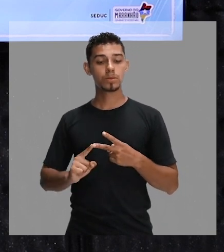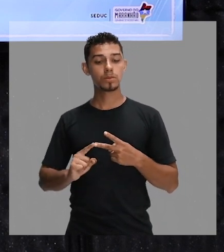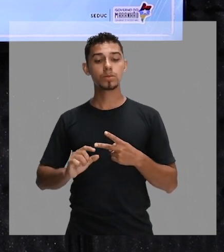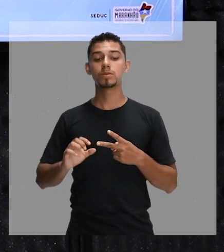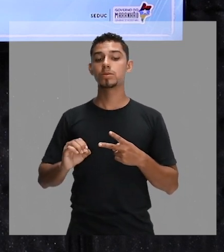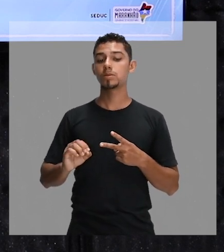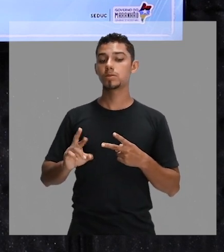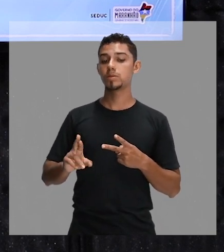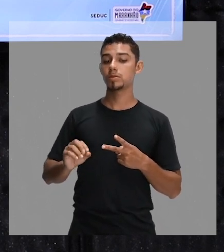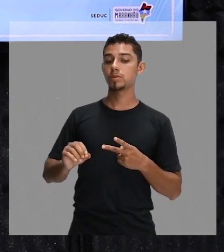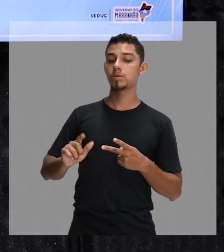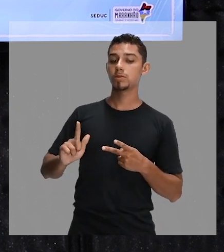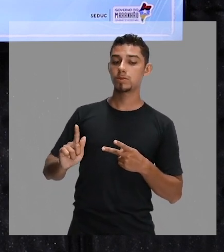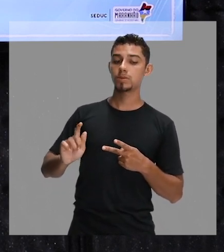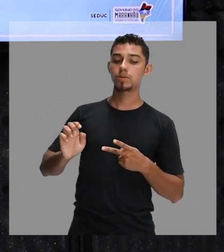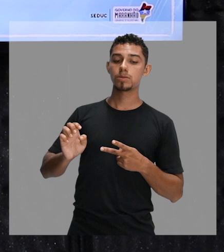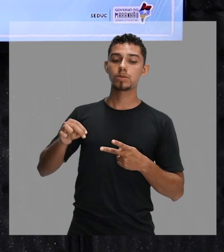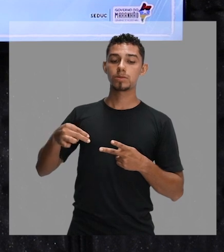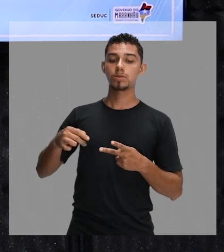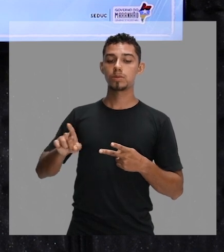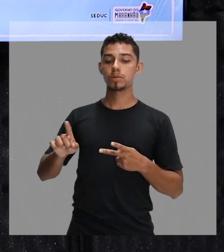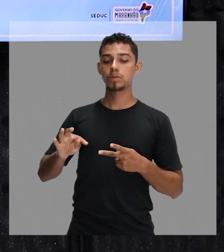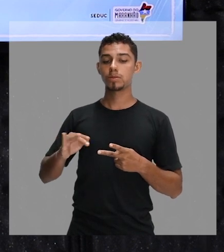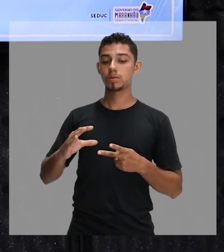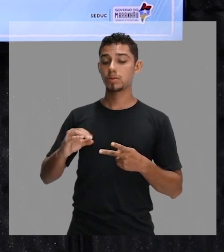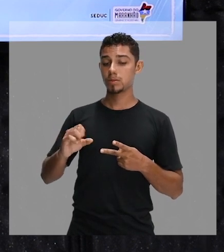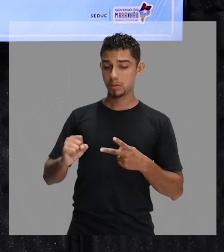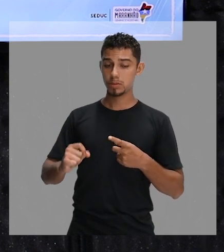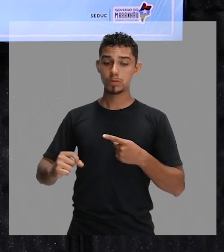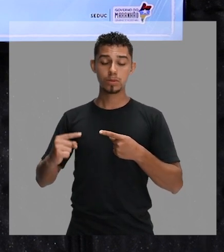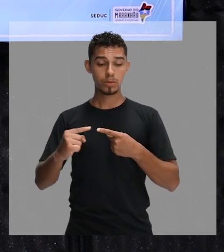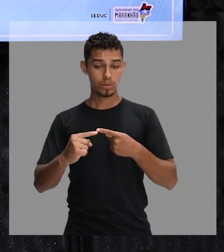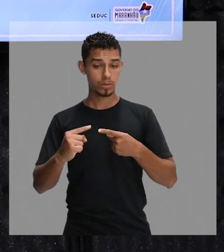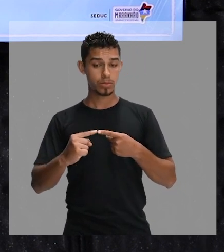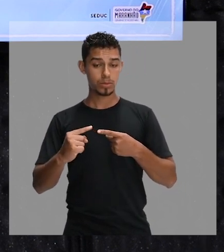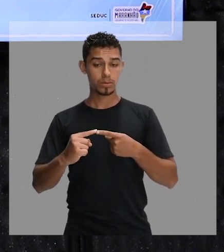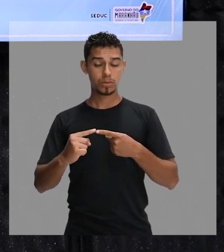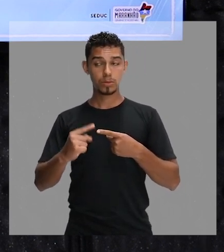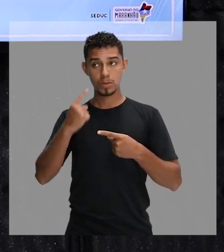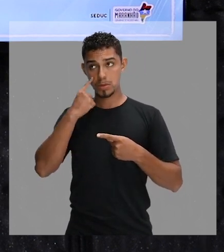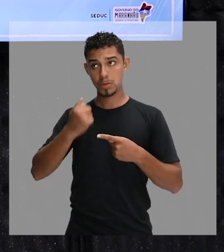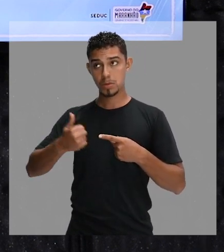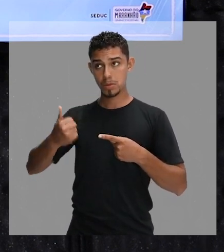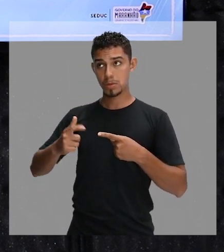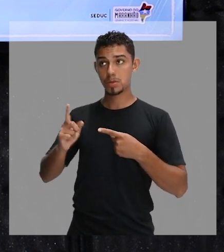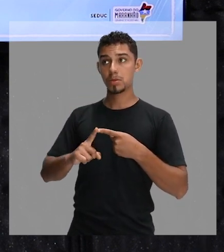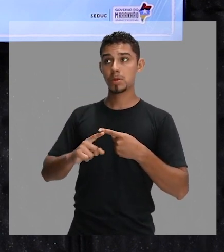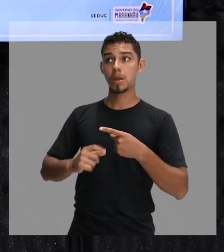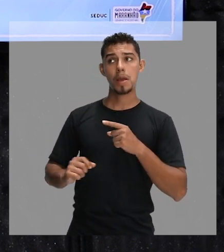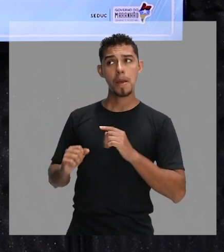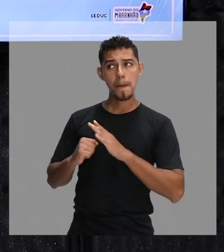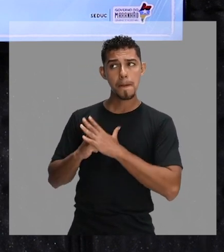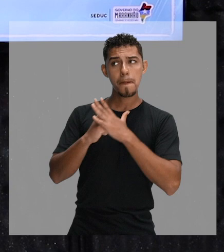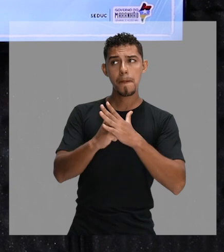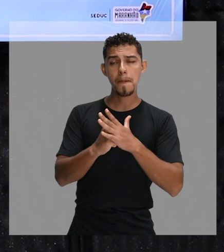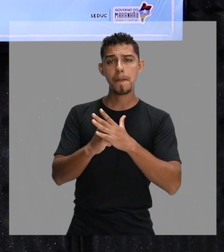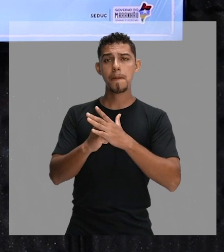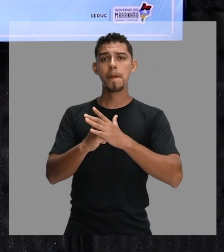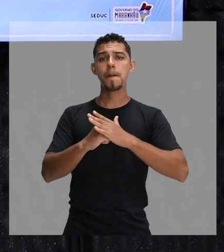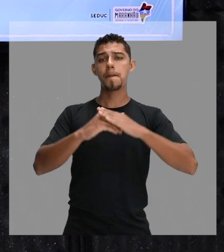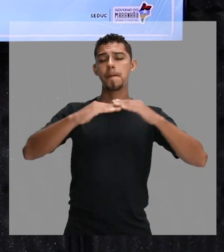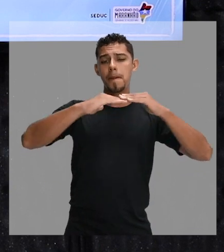movimentos epirogenéticos são resultantes das pressões verticais. Então, os blocos continentais